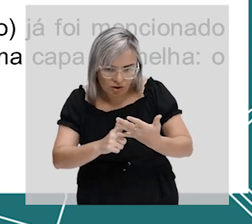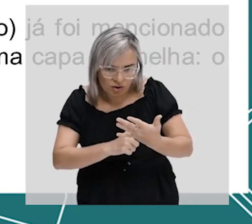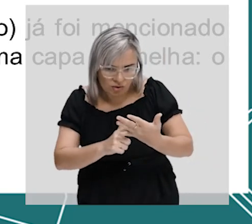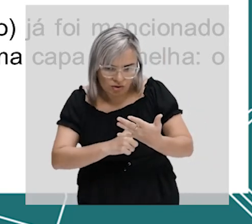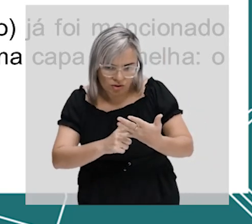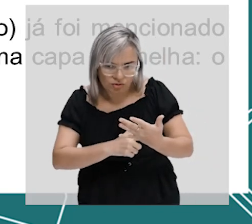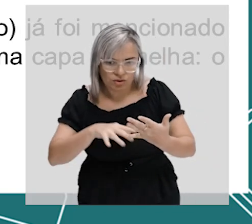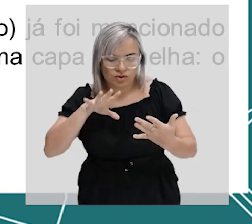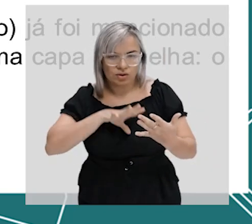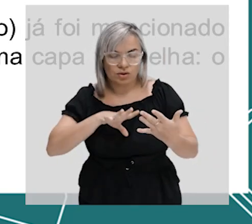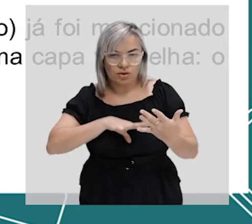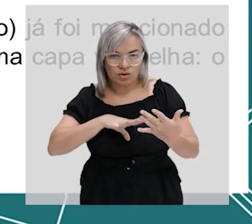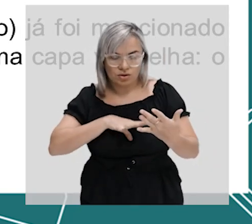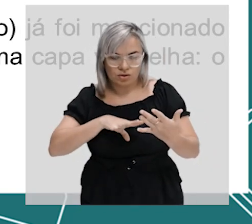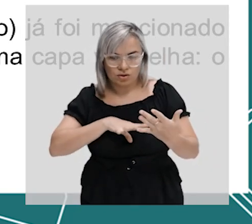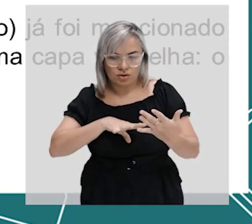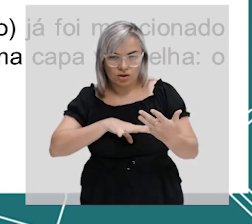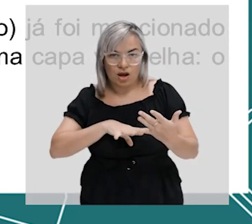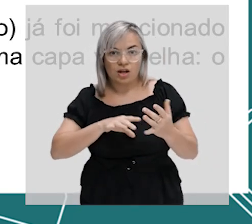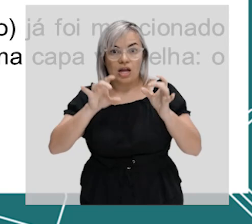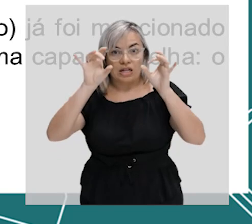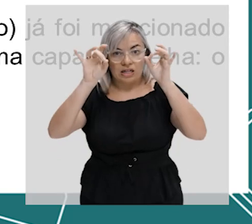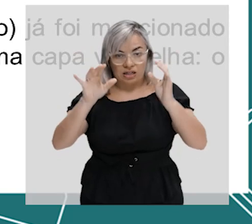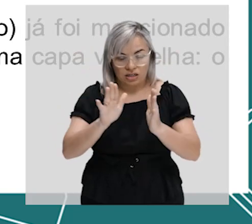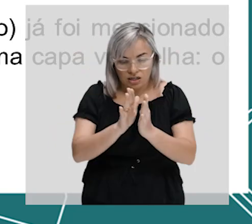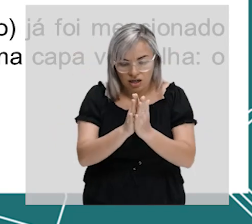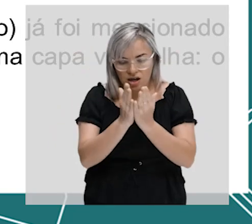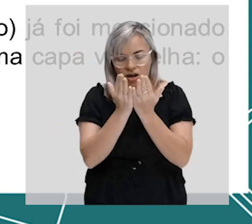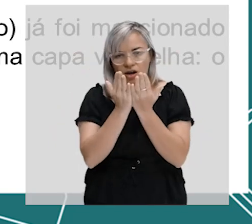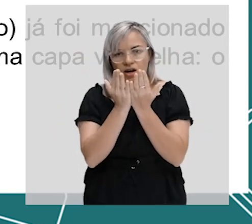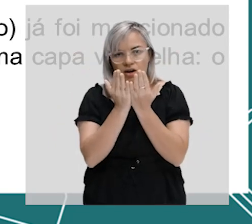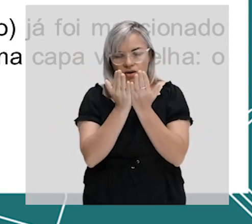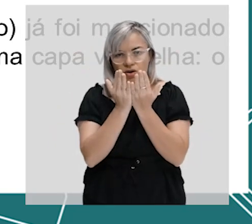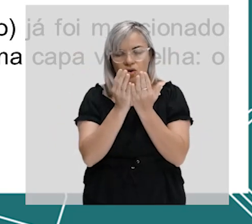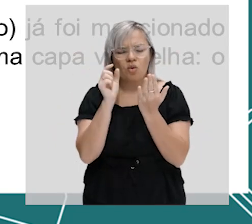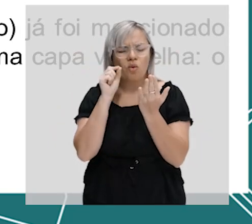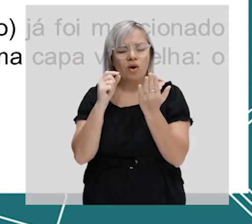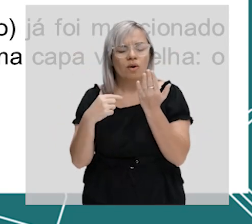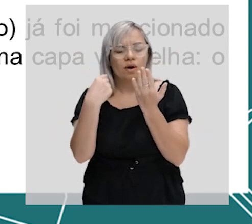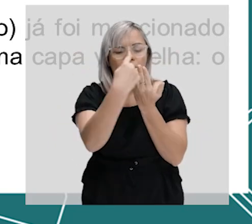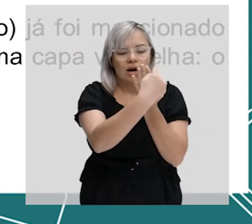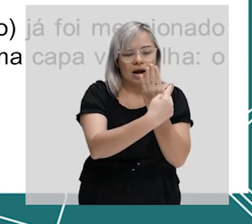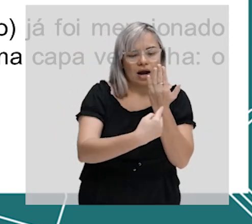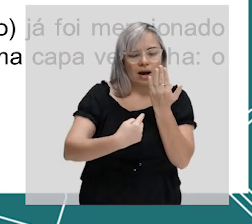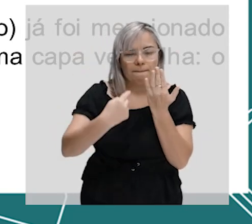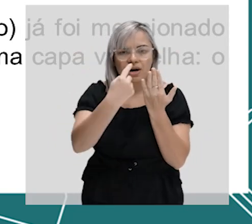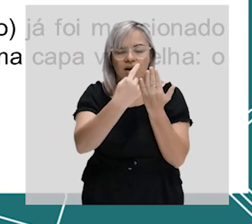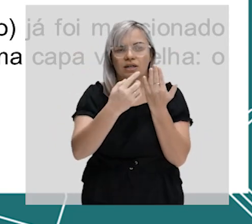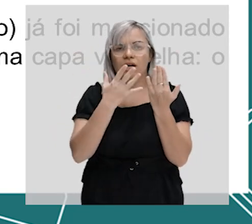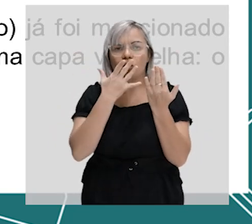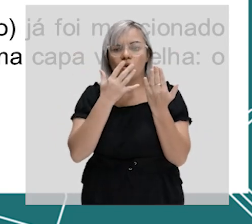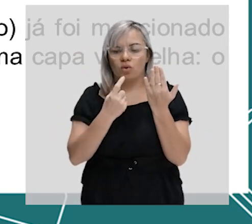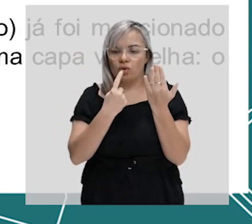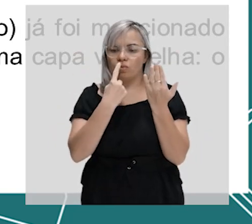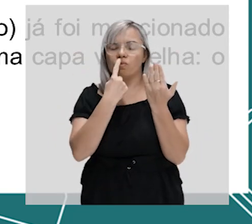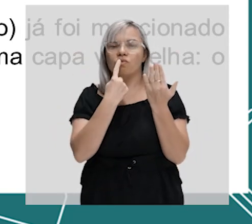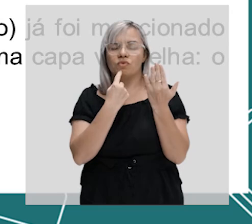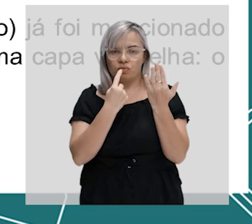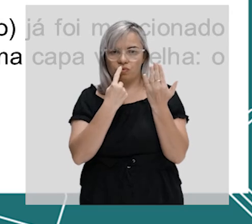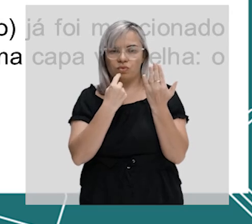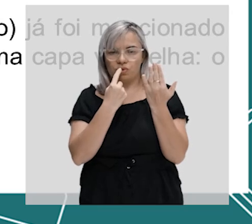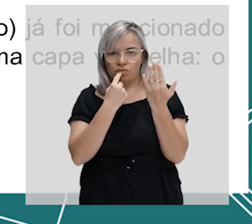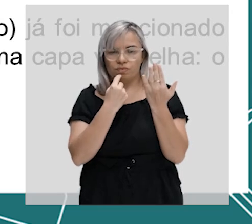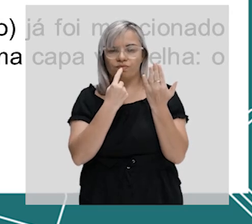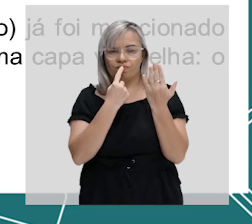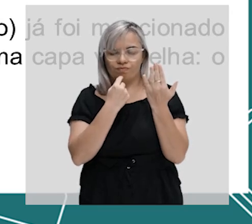de português. Eu estou especificando qual é o tipo de livro que Pablo está lendo. E mais na frente eu estou dizendo